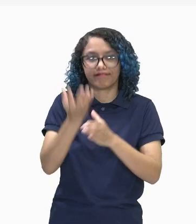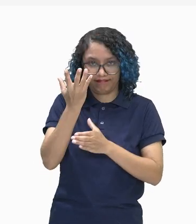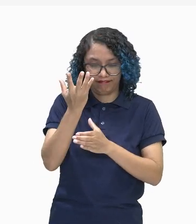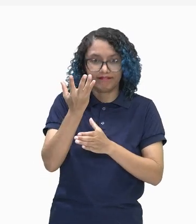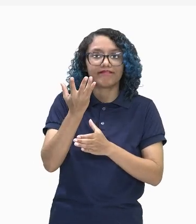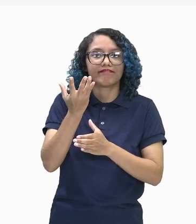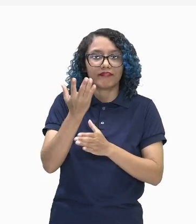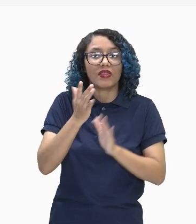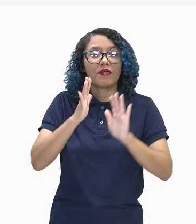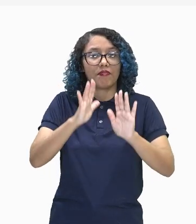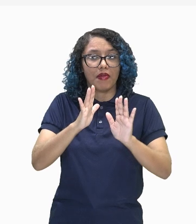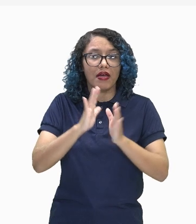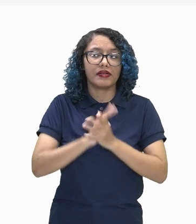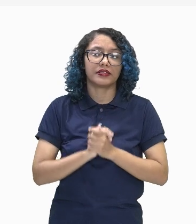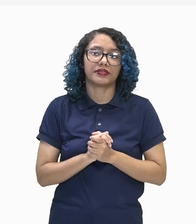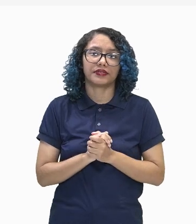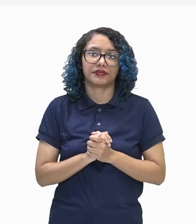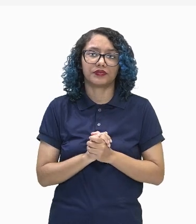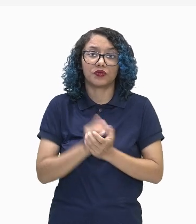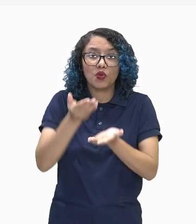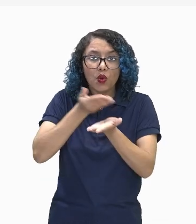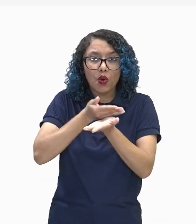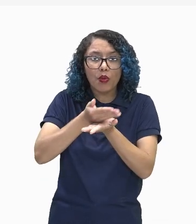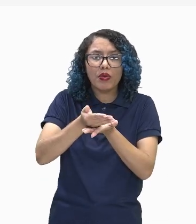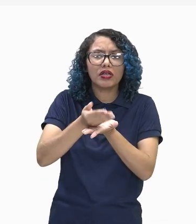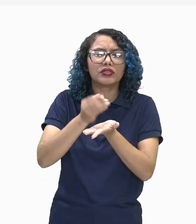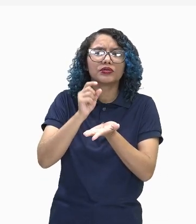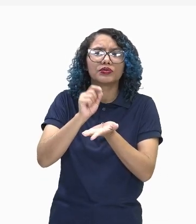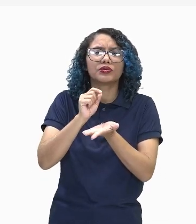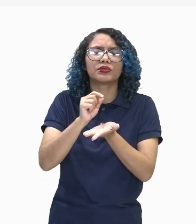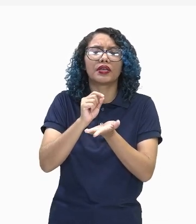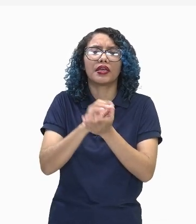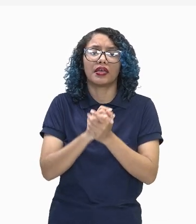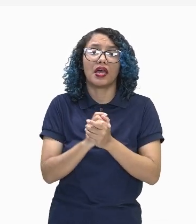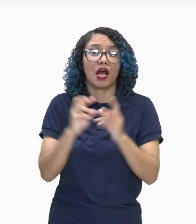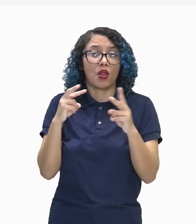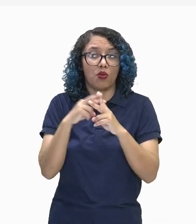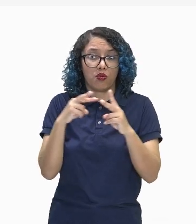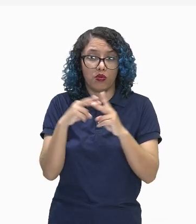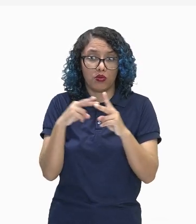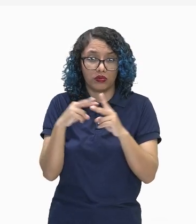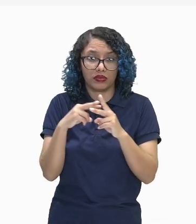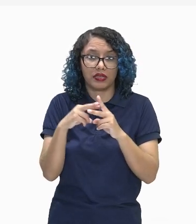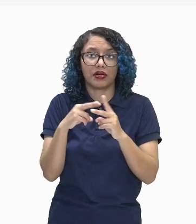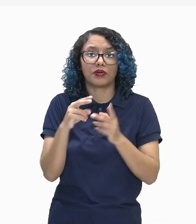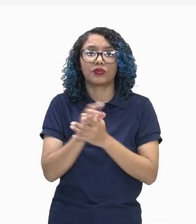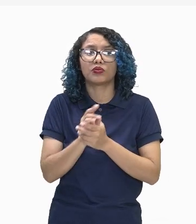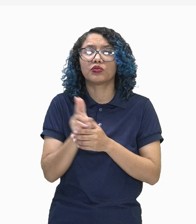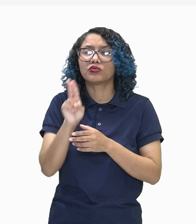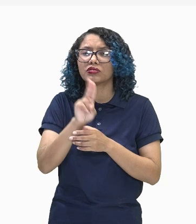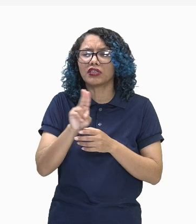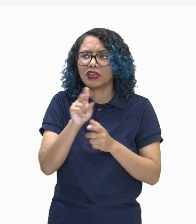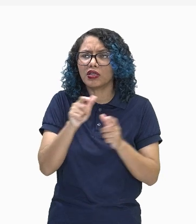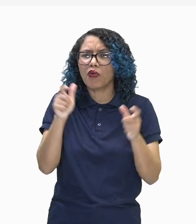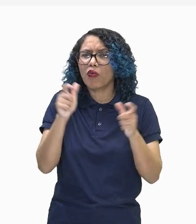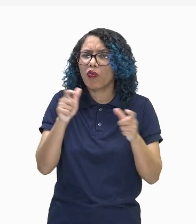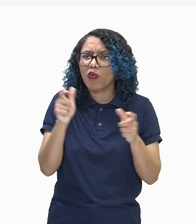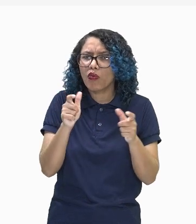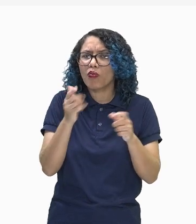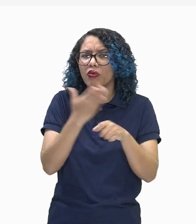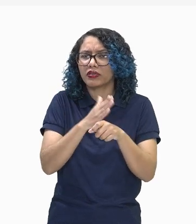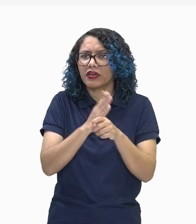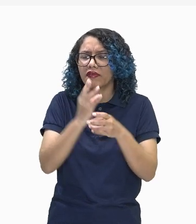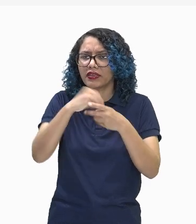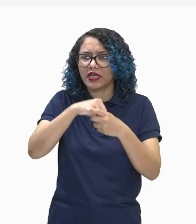Contudo, sabe-se que nos seus primeiros anos de vida, essa arte marcial era bastante utilizada nas